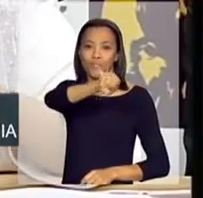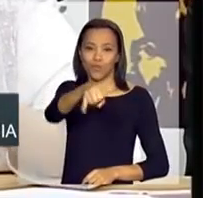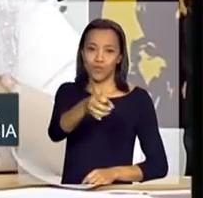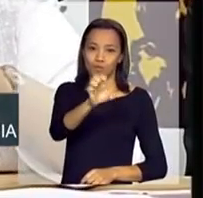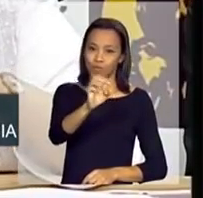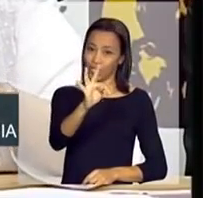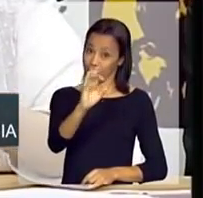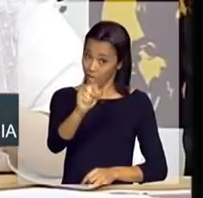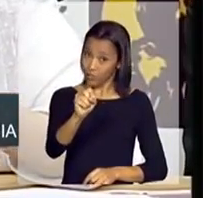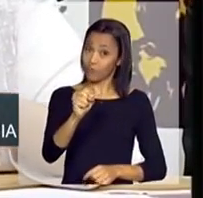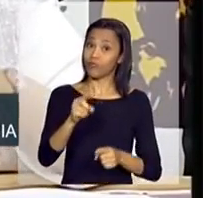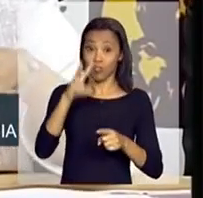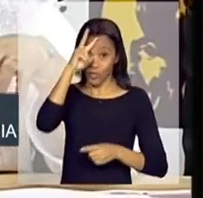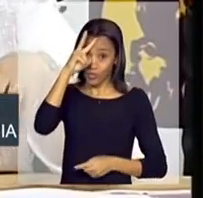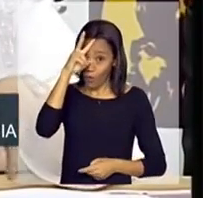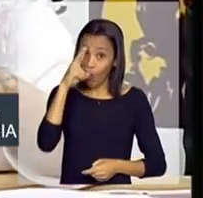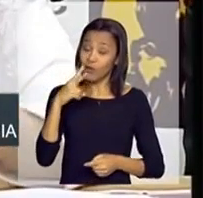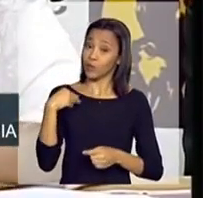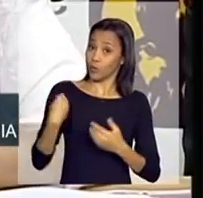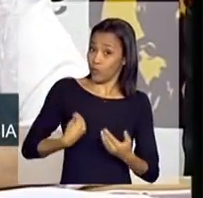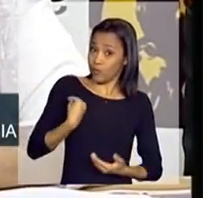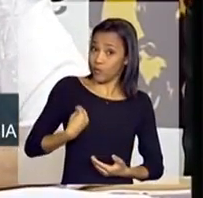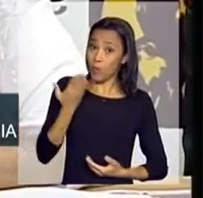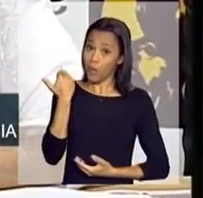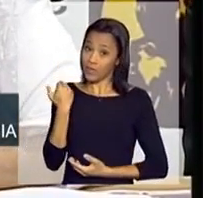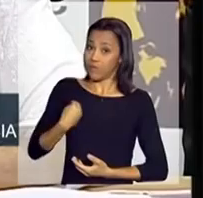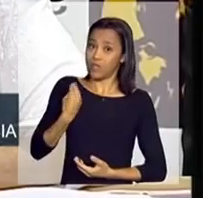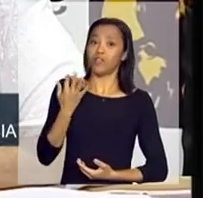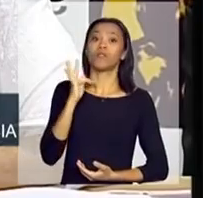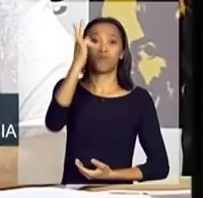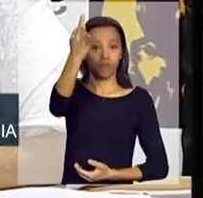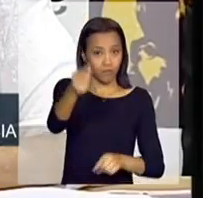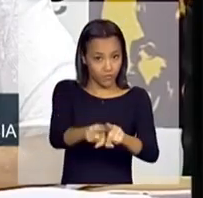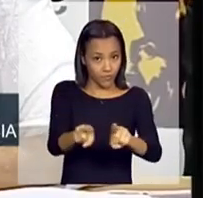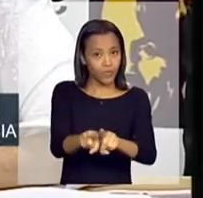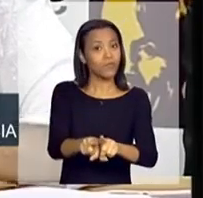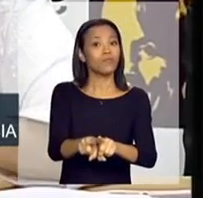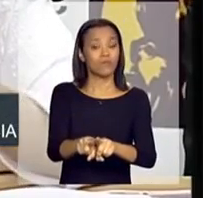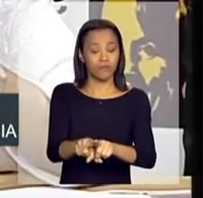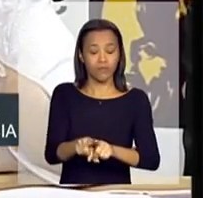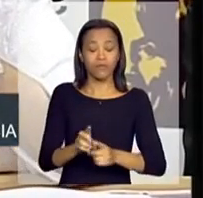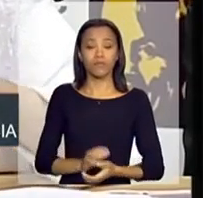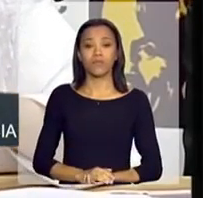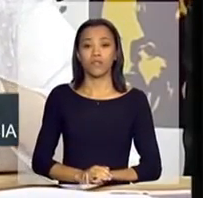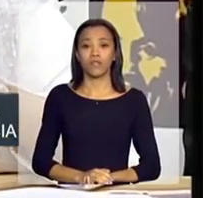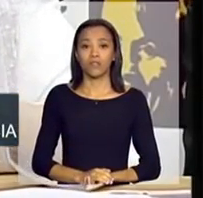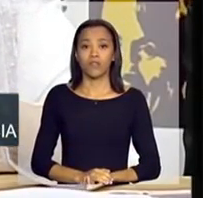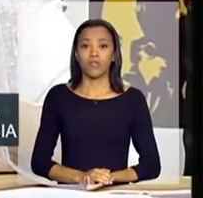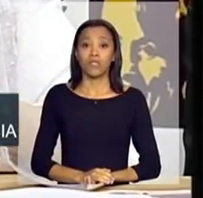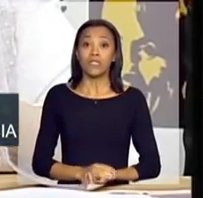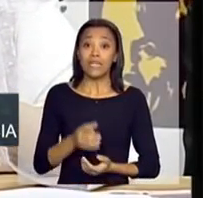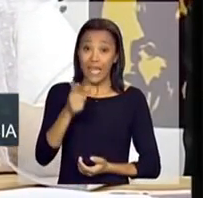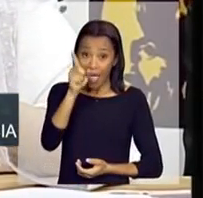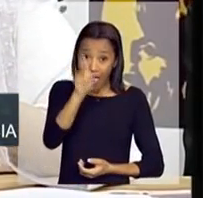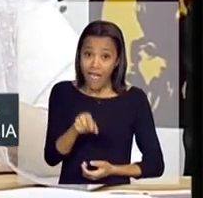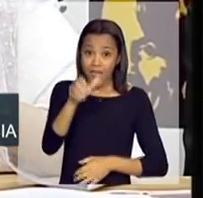Sujeitos históricos, presentes, do passado e do futuro. Não é? E, sendo